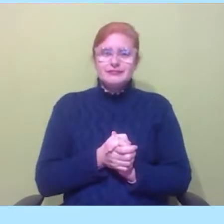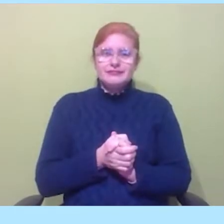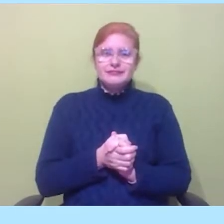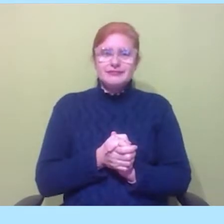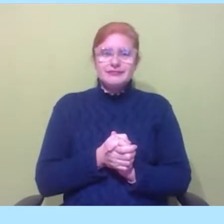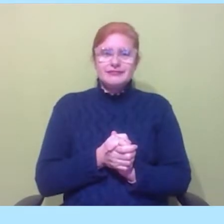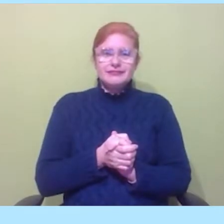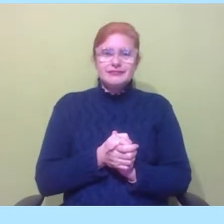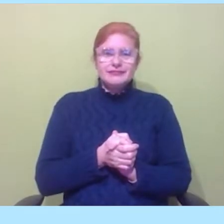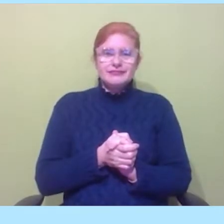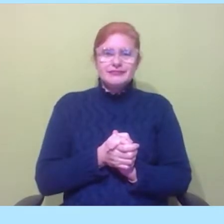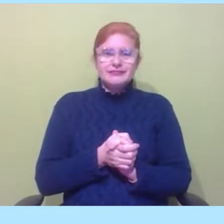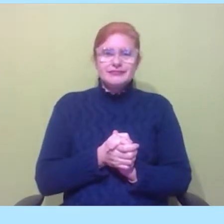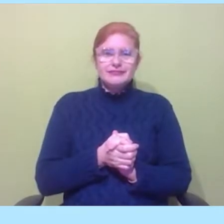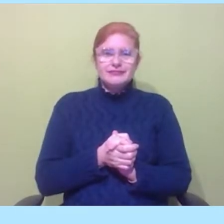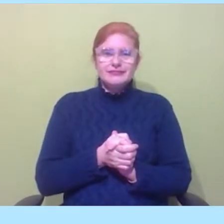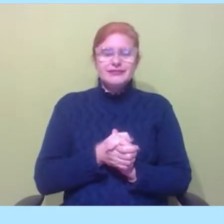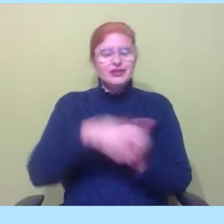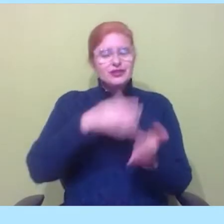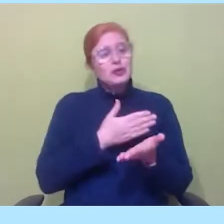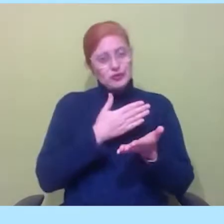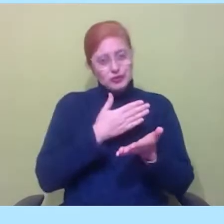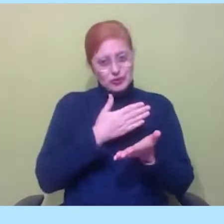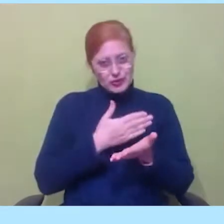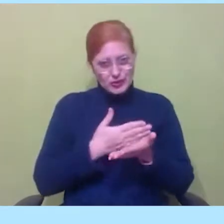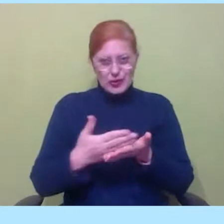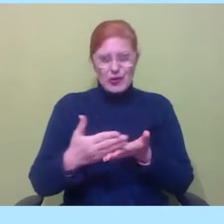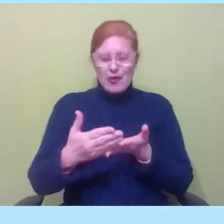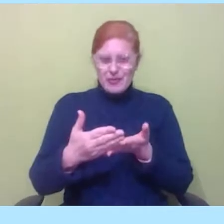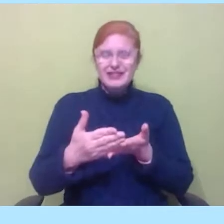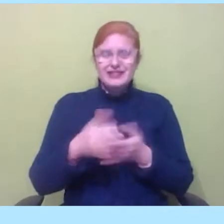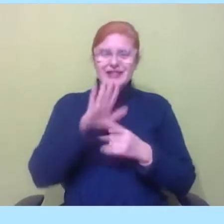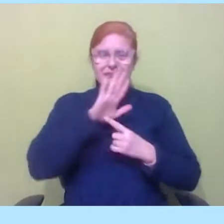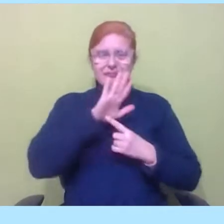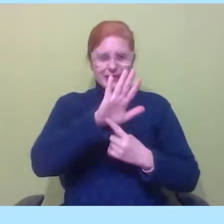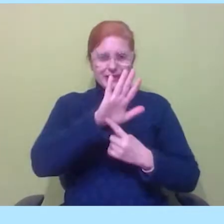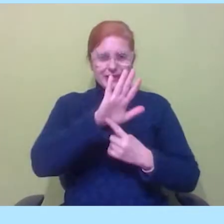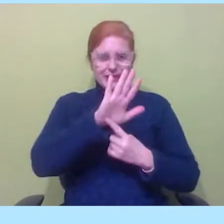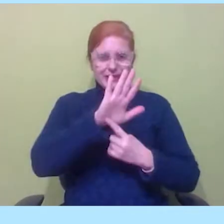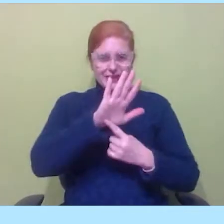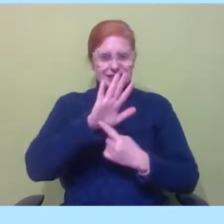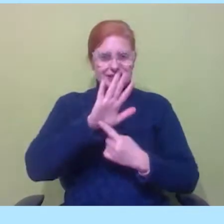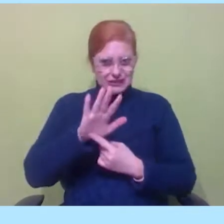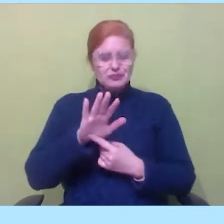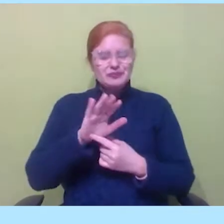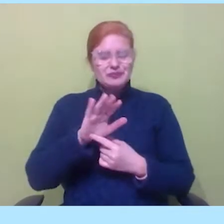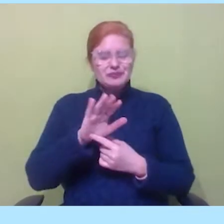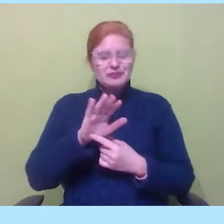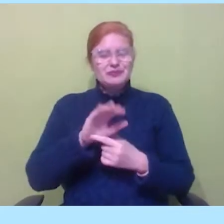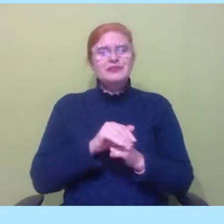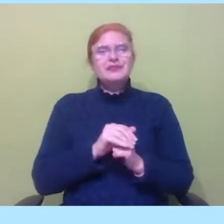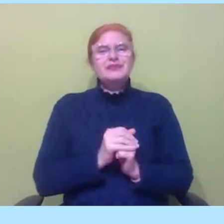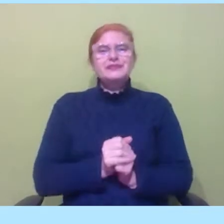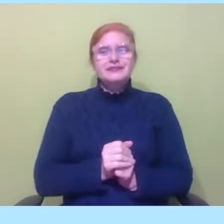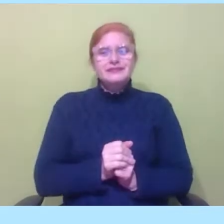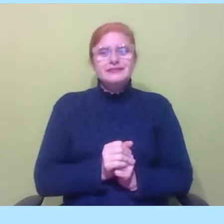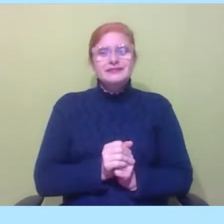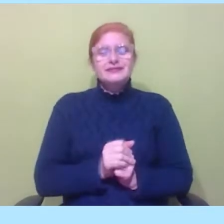aqui começar essa roda de apresentação e logo após a gente vai ter